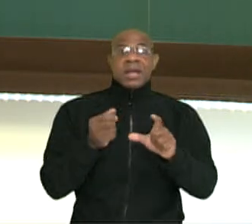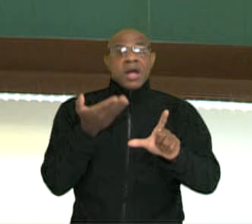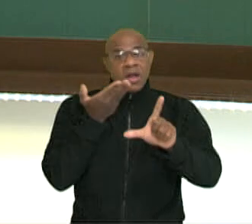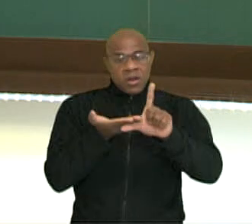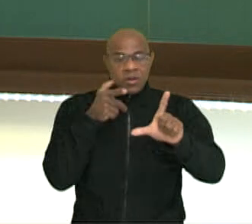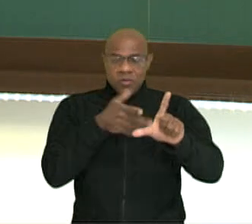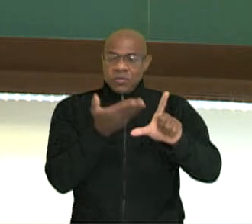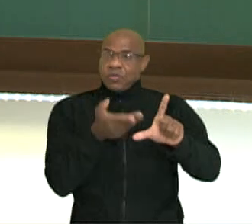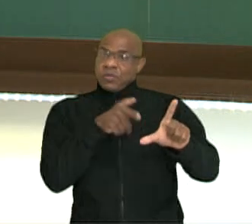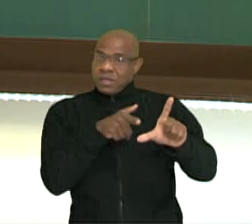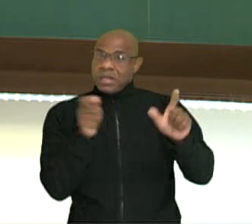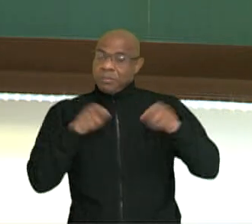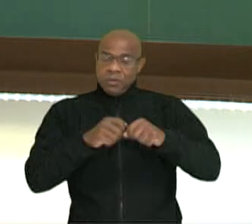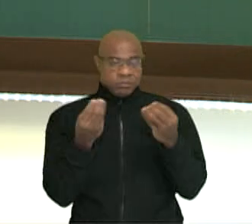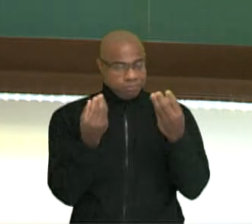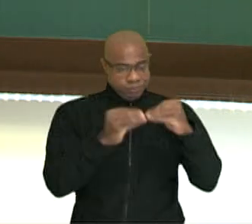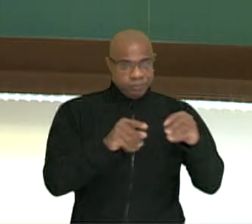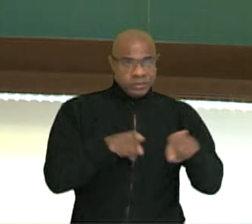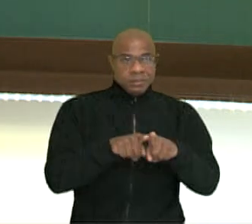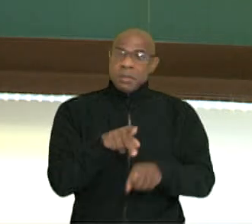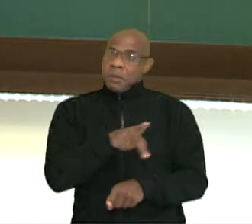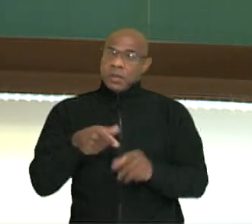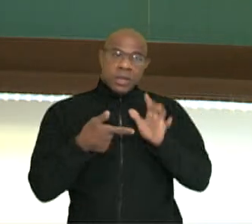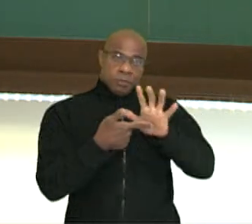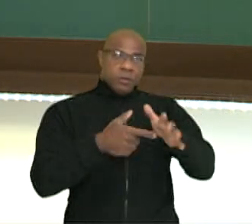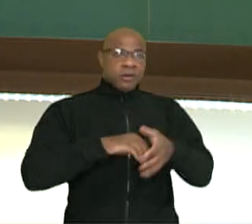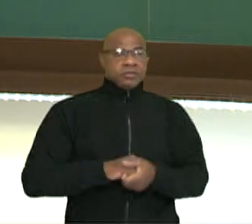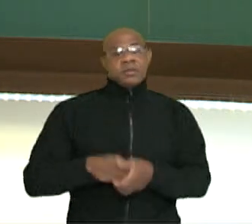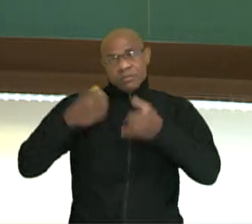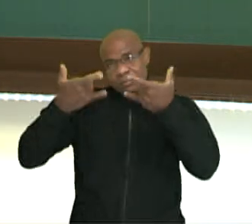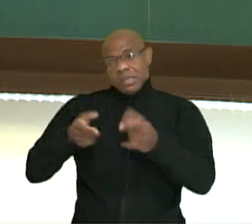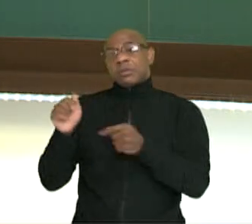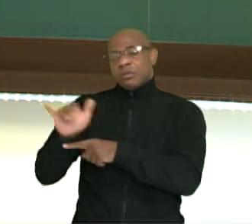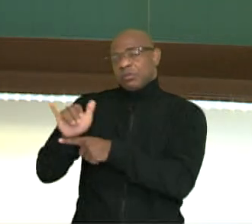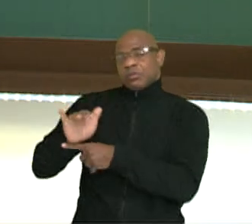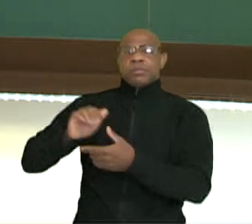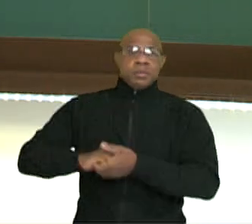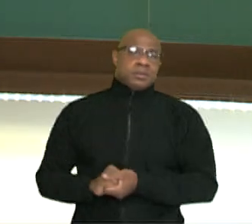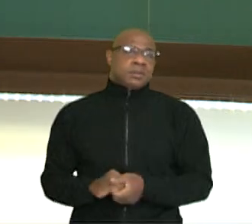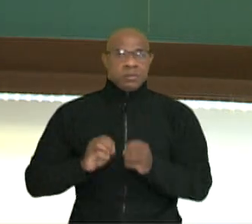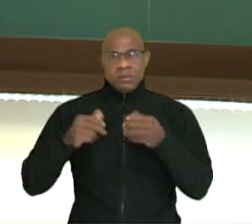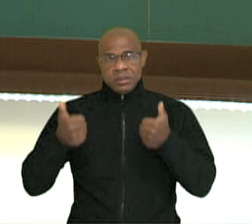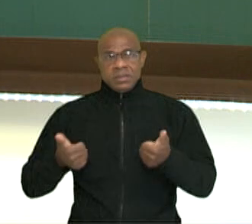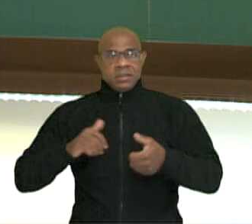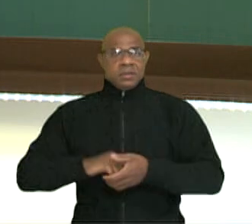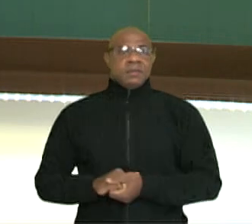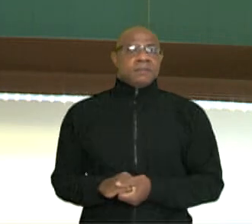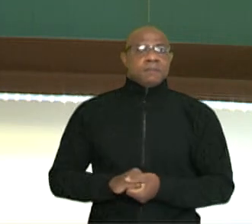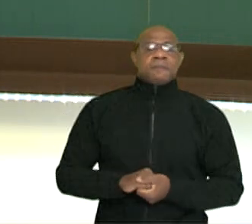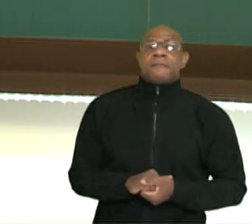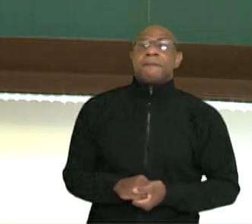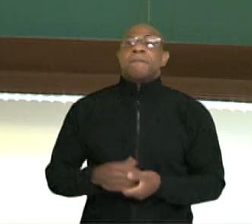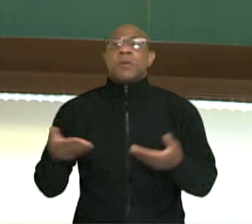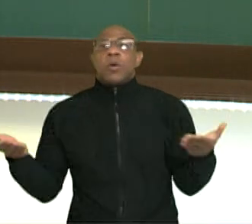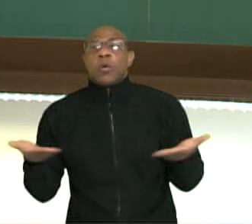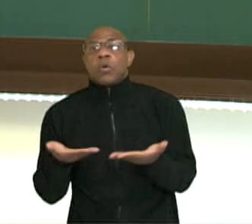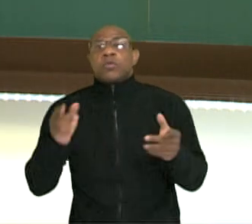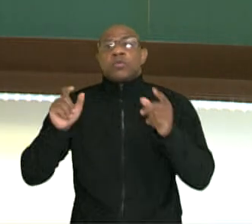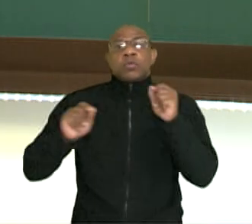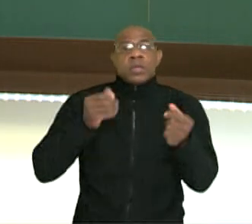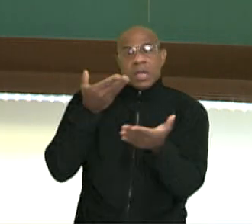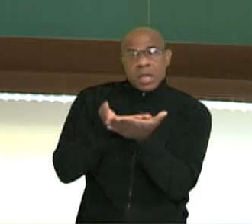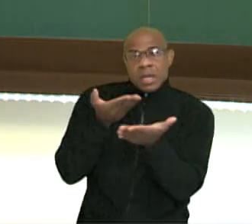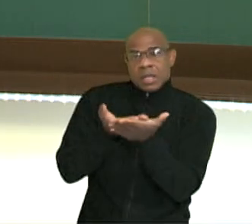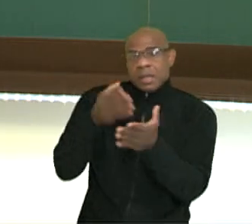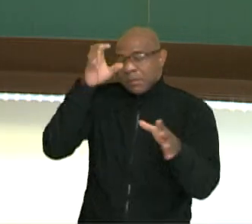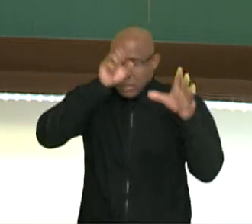sua professora, e aí você falou um pouquinho sobre youtuber, ok? Tranquilo? Beleza? Muito bem! Então, gente, nessa